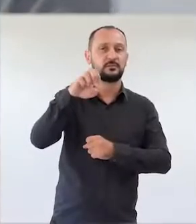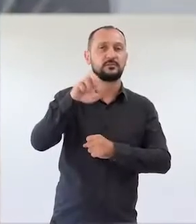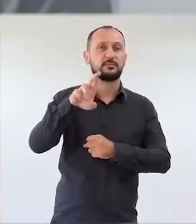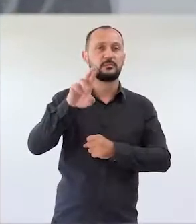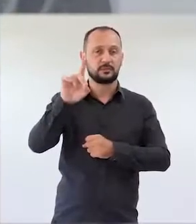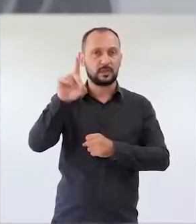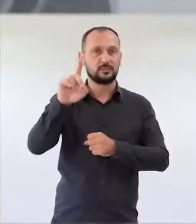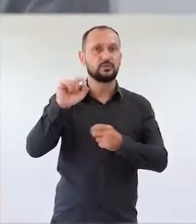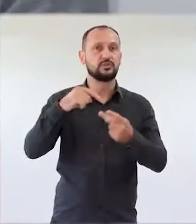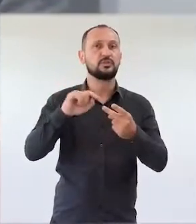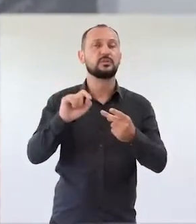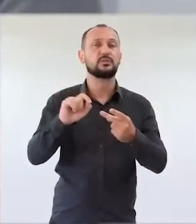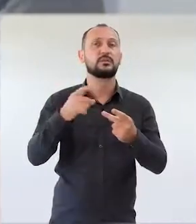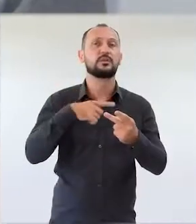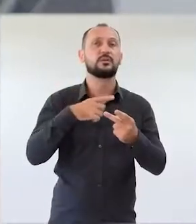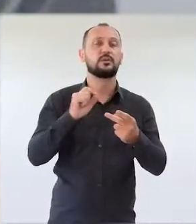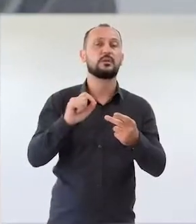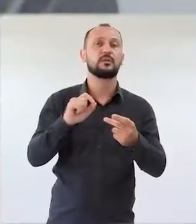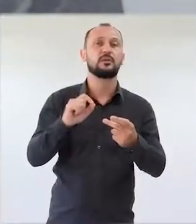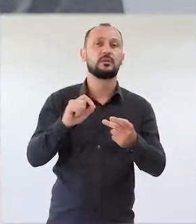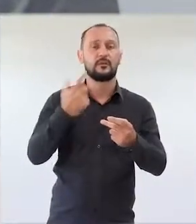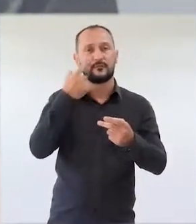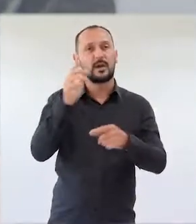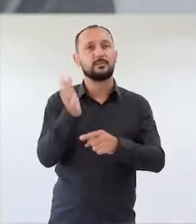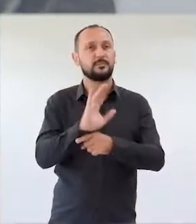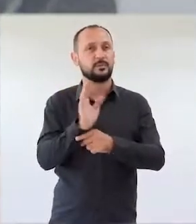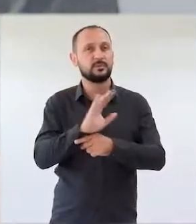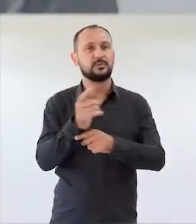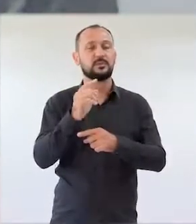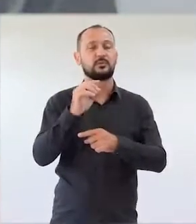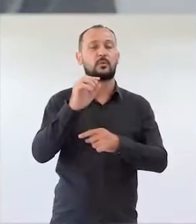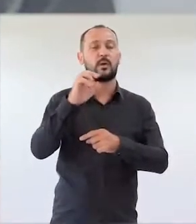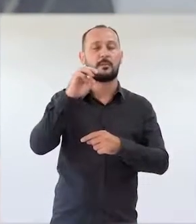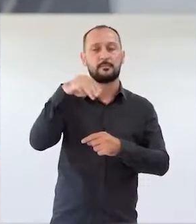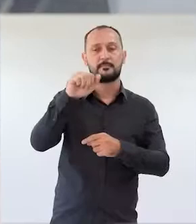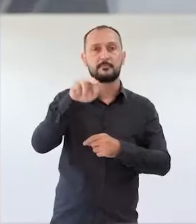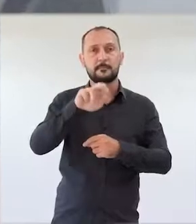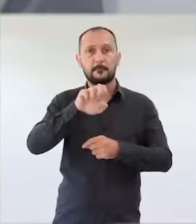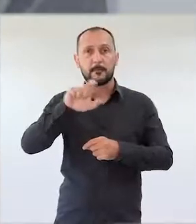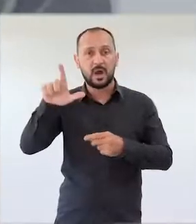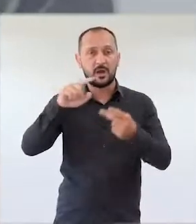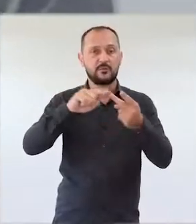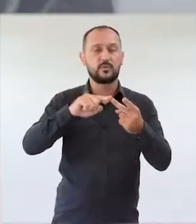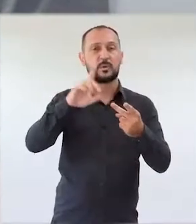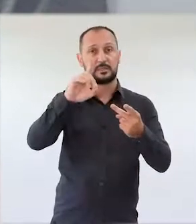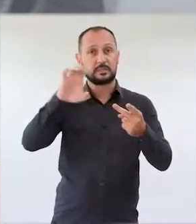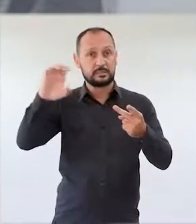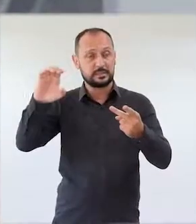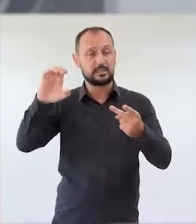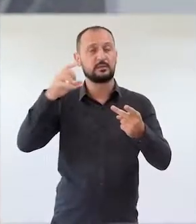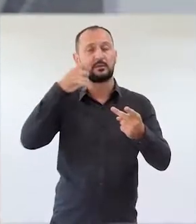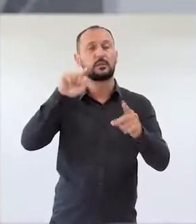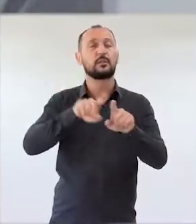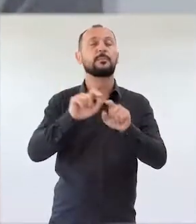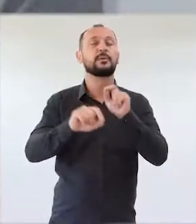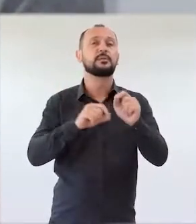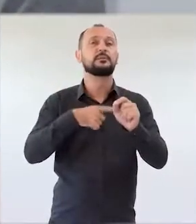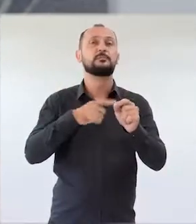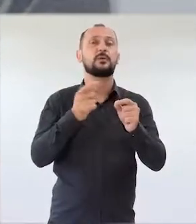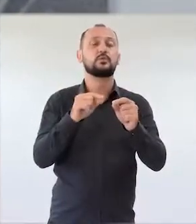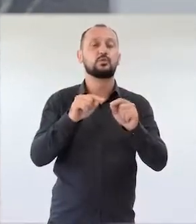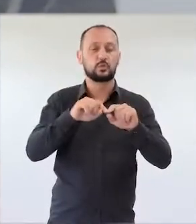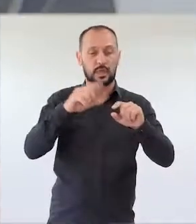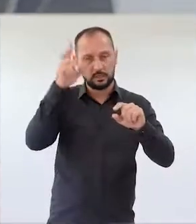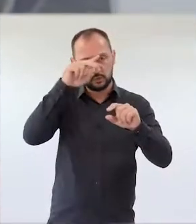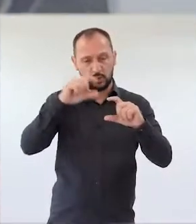né? E acabam indo pro cinema com a Marvel, com a DC, né? E até outras iniciativas, né? Mas o quadrinho ele não